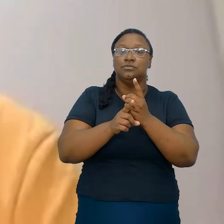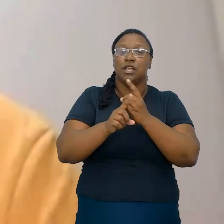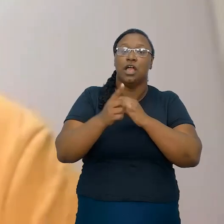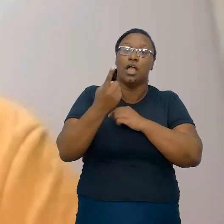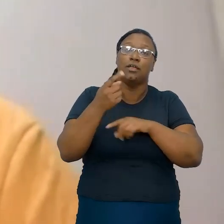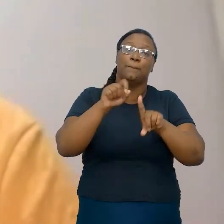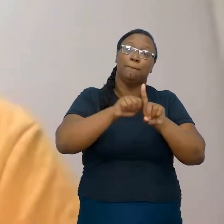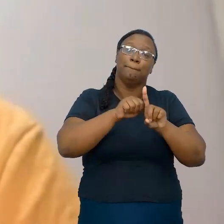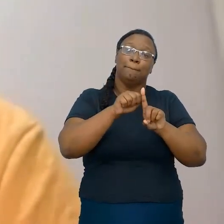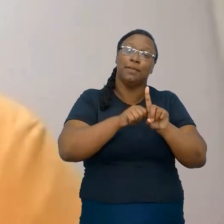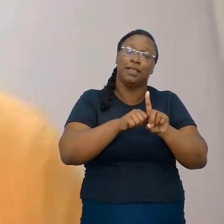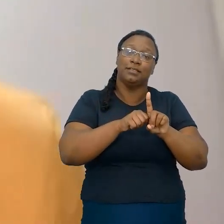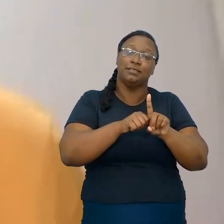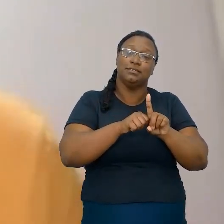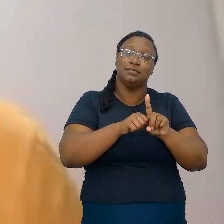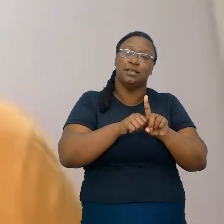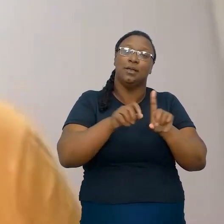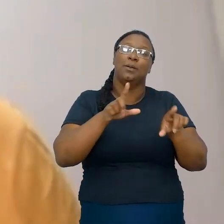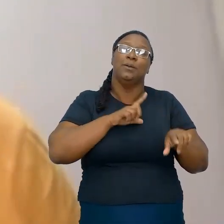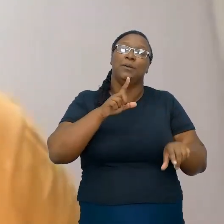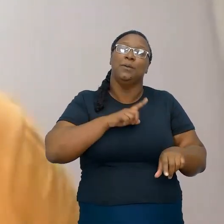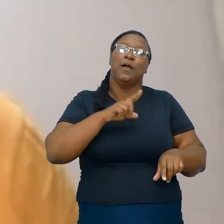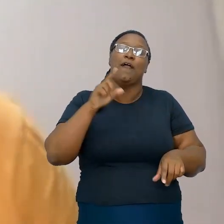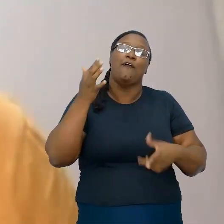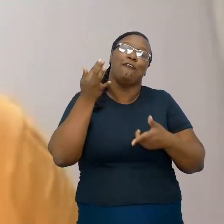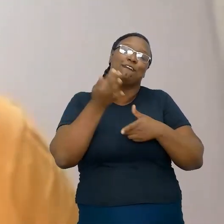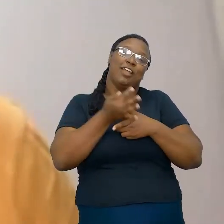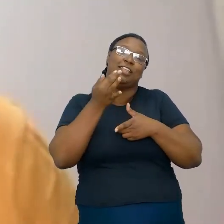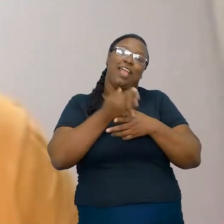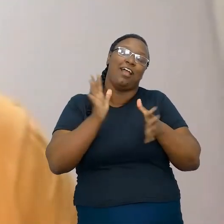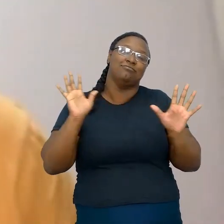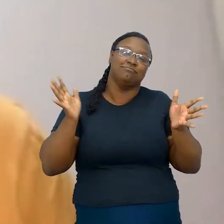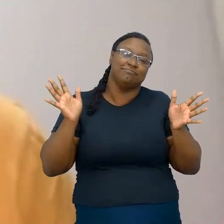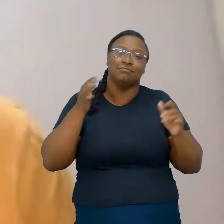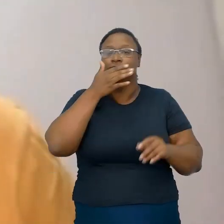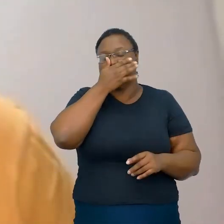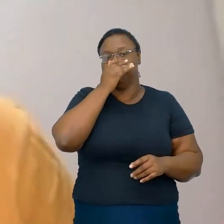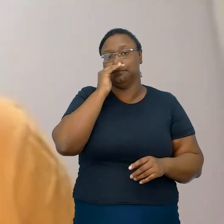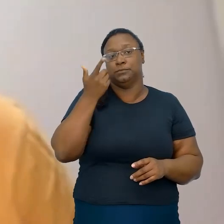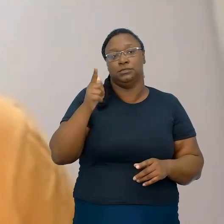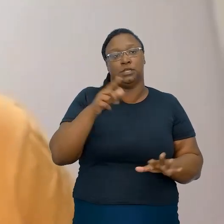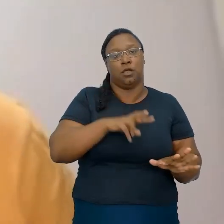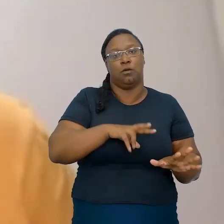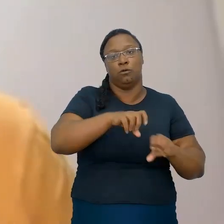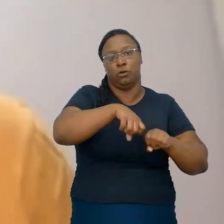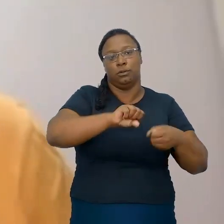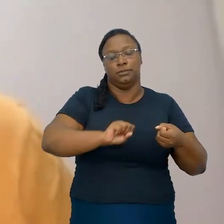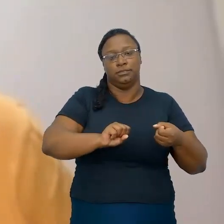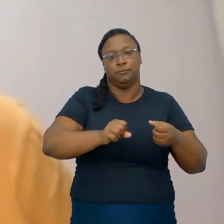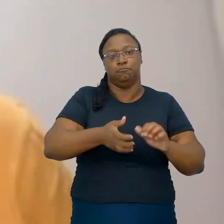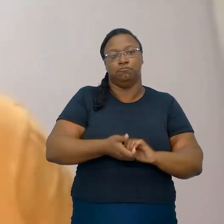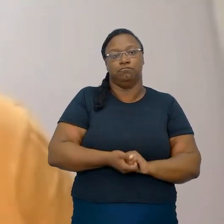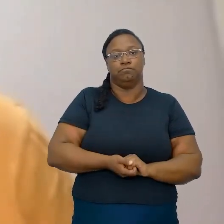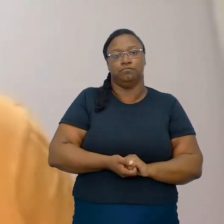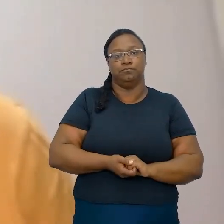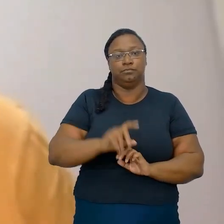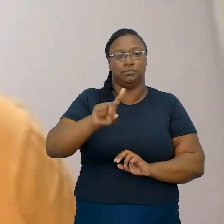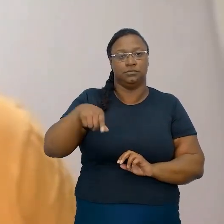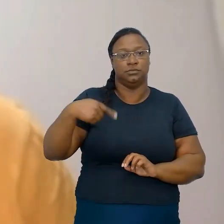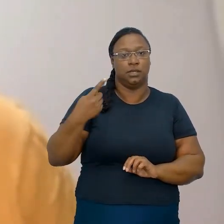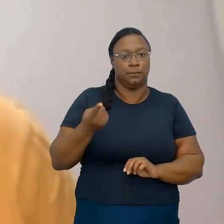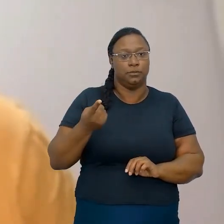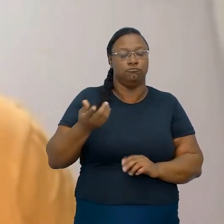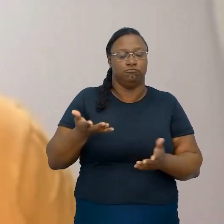a um mês, porque teremos um feriado aí e não teremos a formação de ano série, logo depois dessa